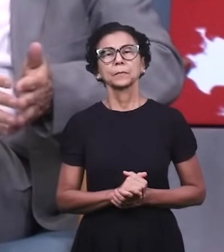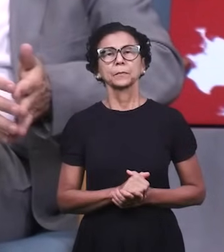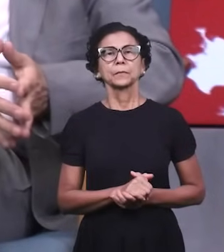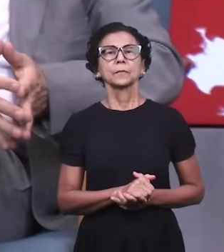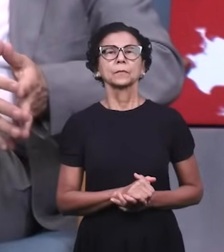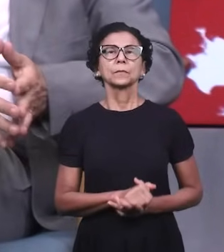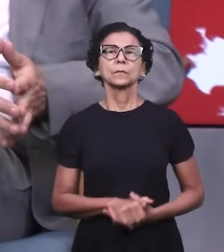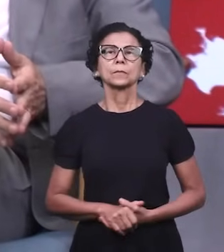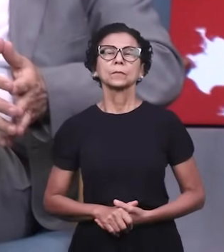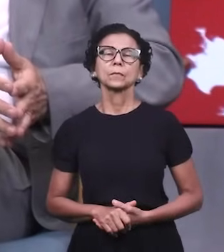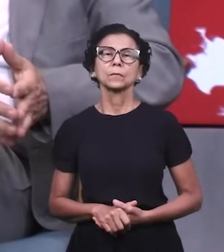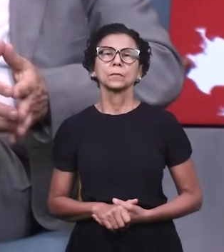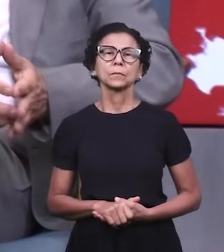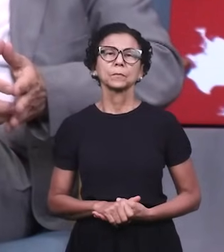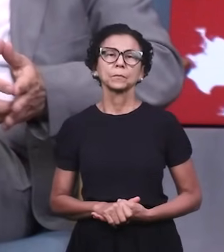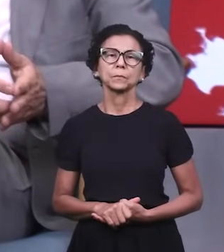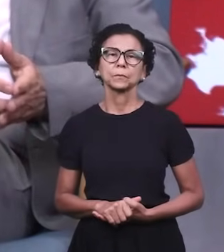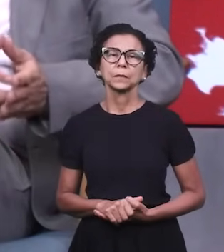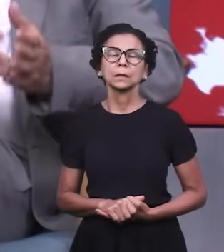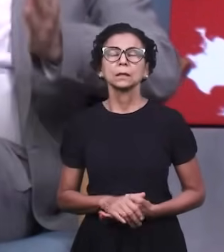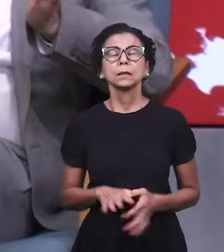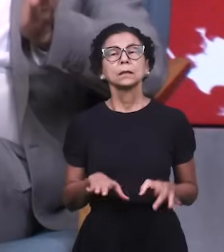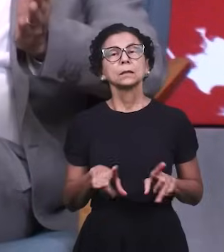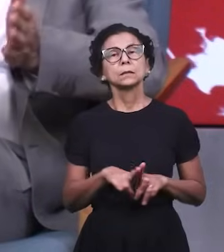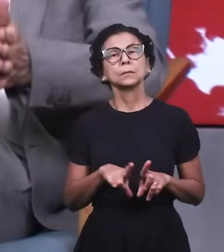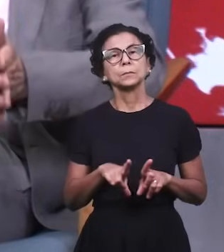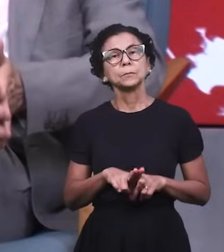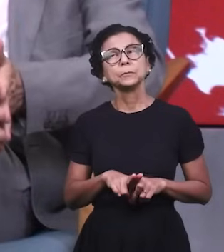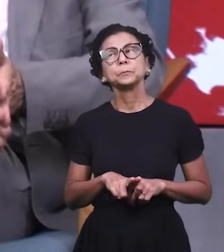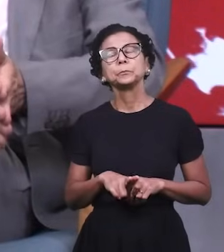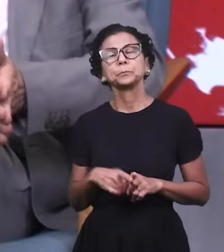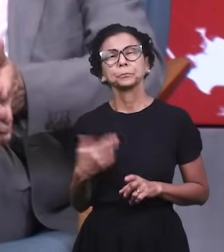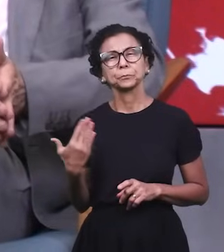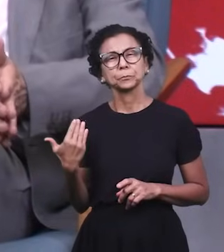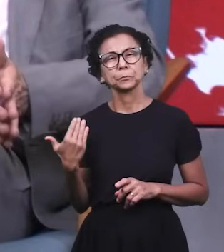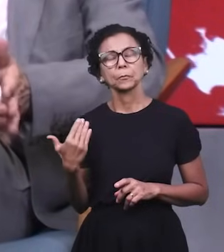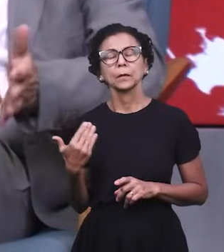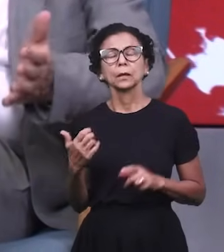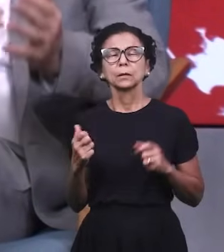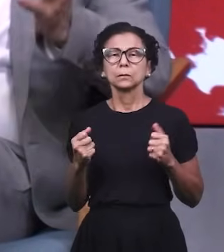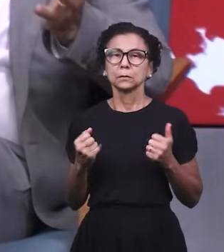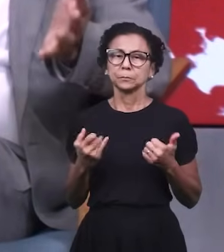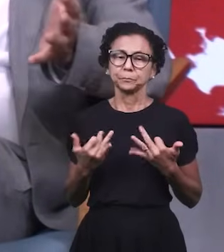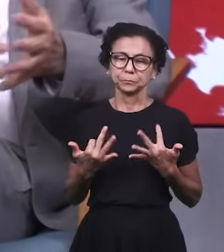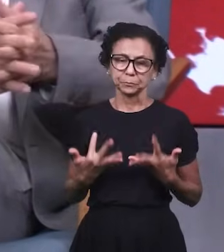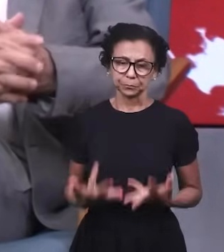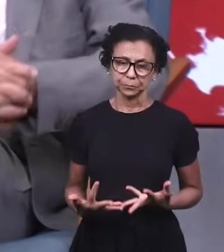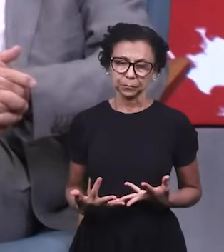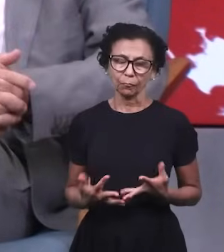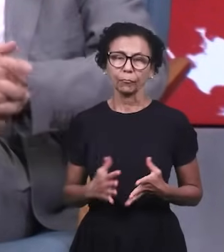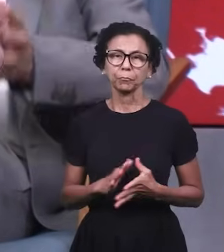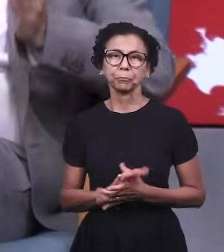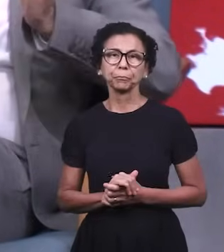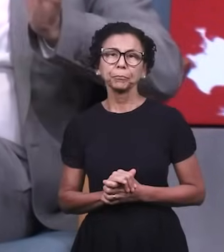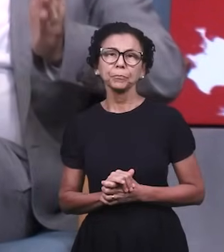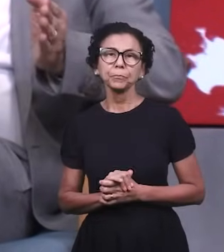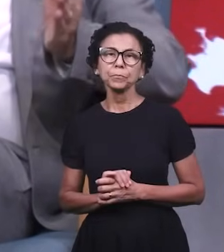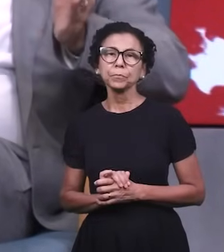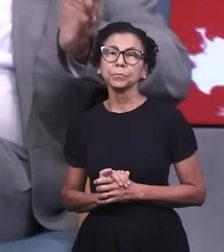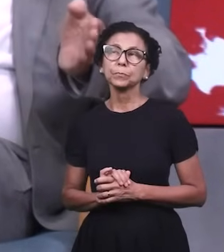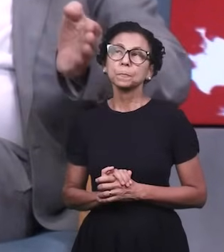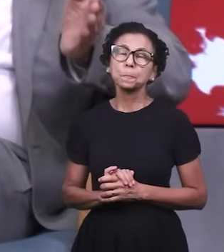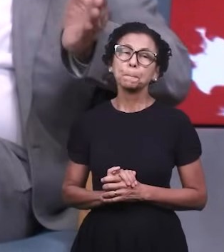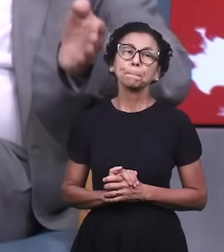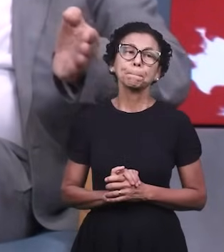nesses últimos eventos, como foram as manifestações do Espírito Santo